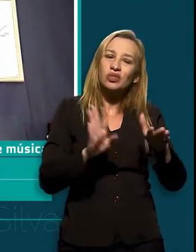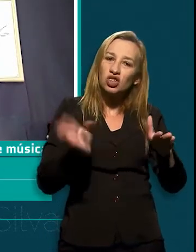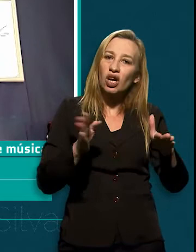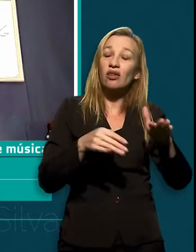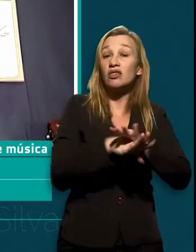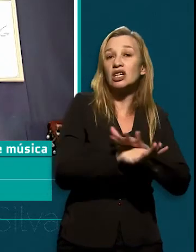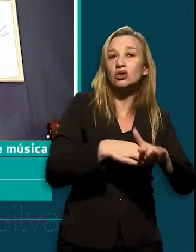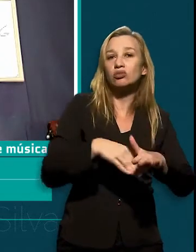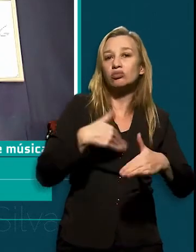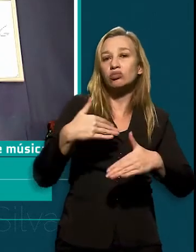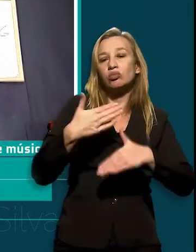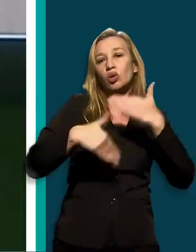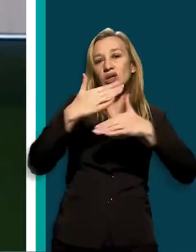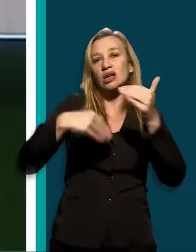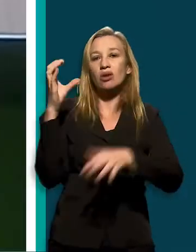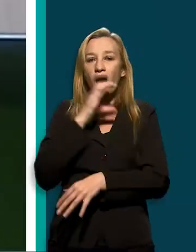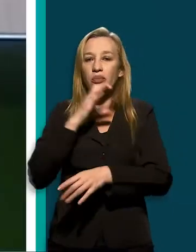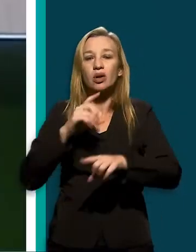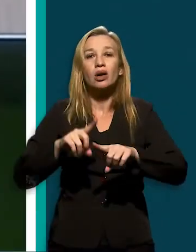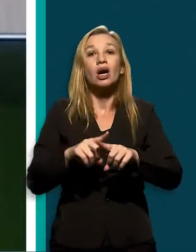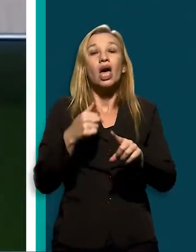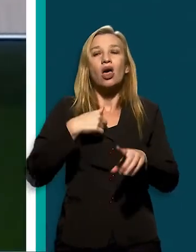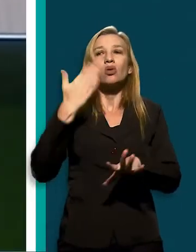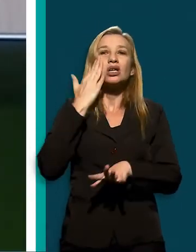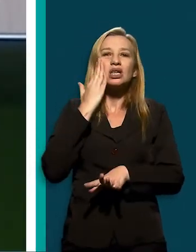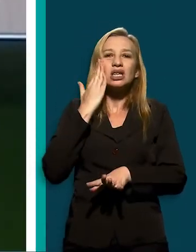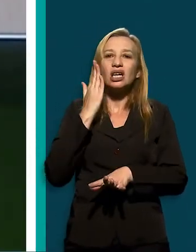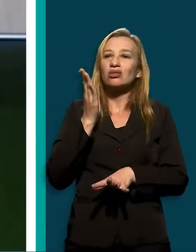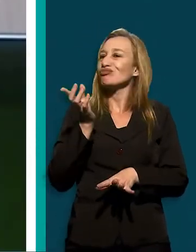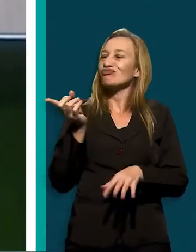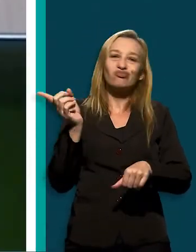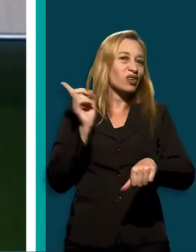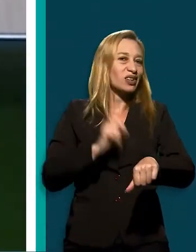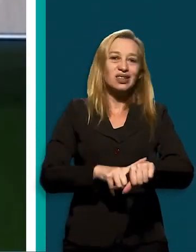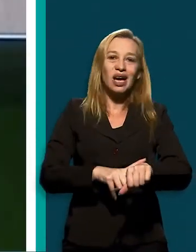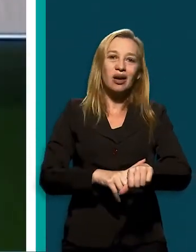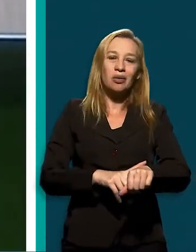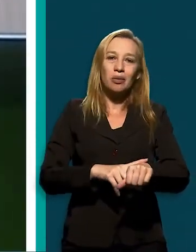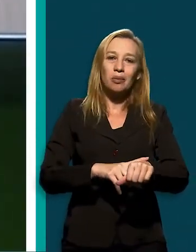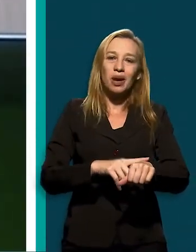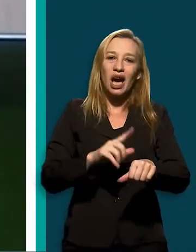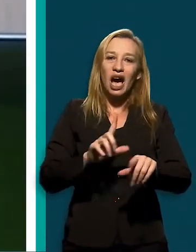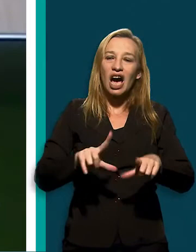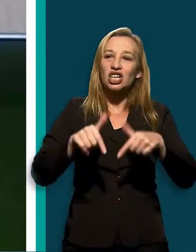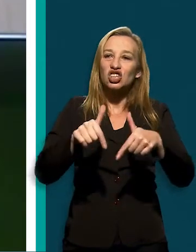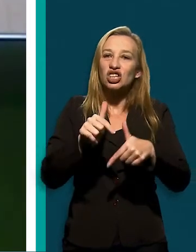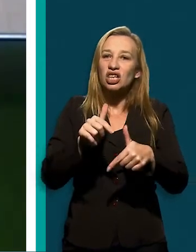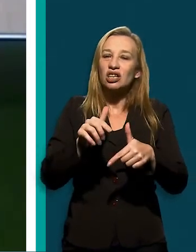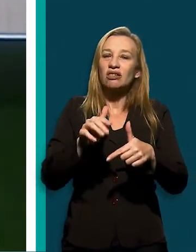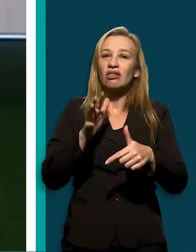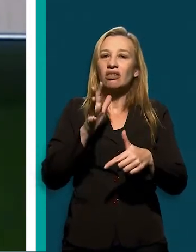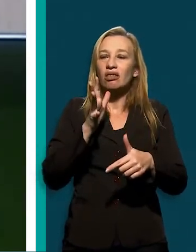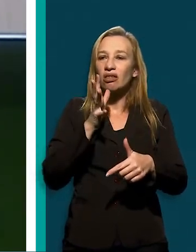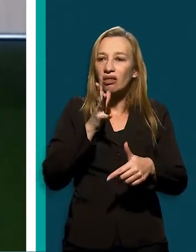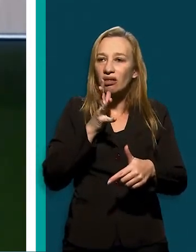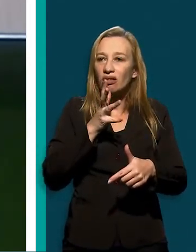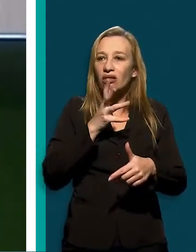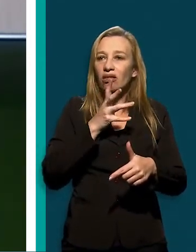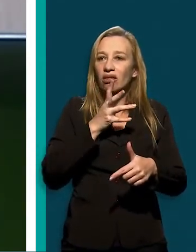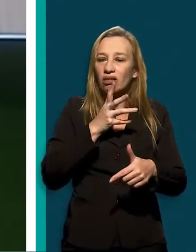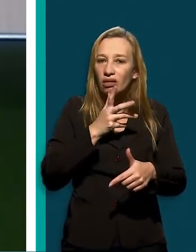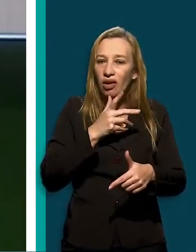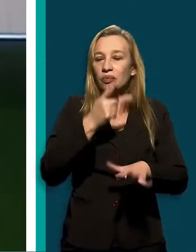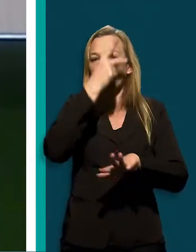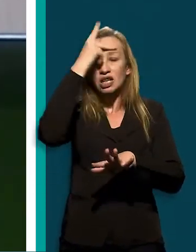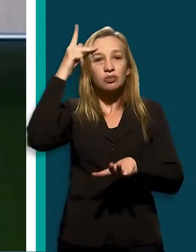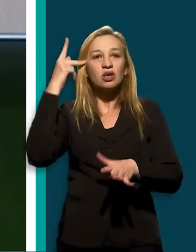processo acelerado, né? Então eu entendo que não vai dar mais para agir de forma lenta, porque as pessoas se